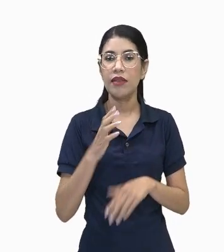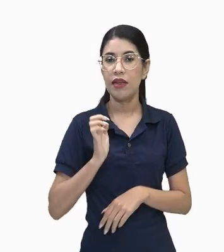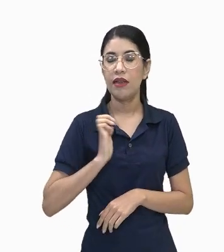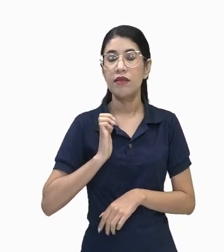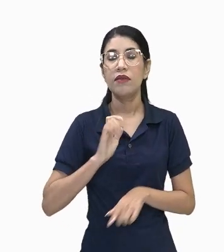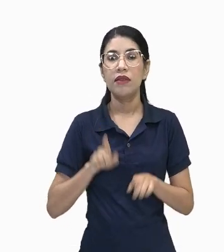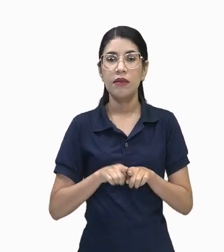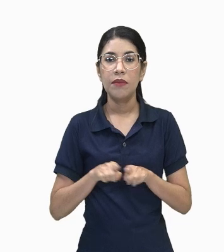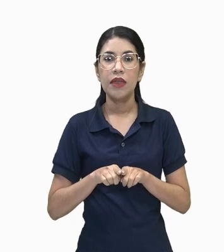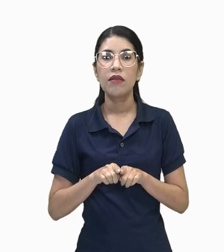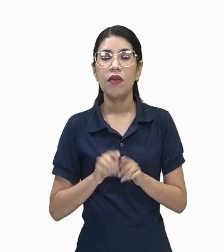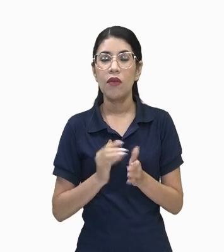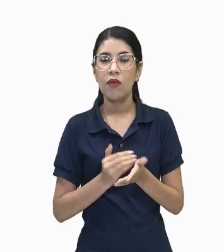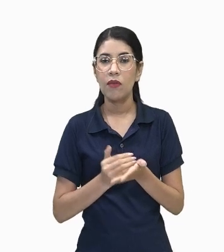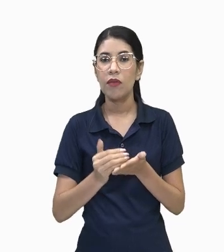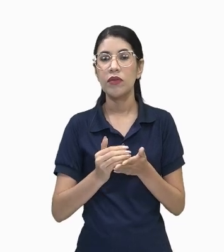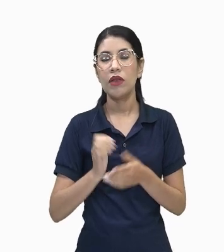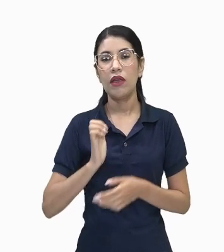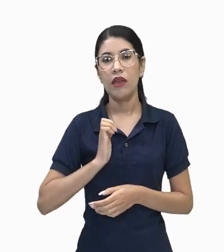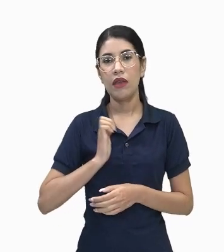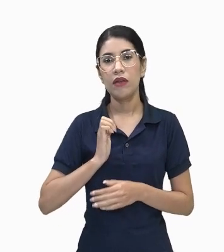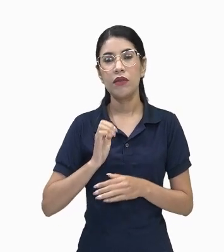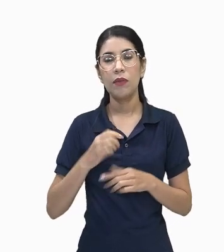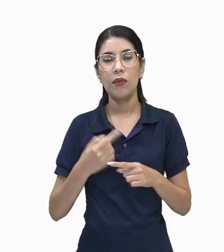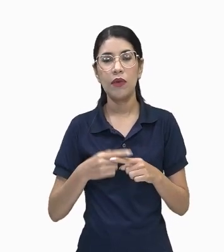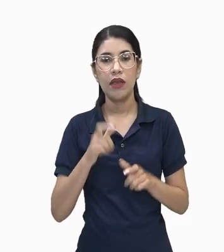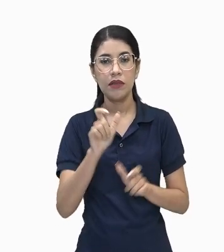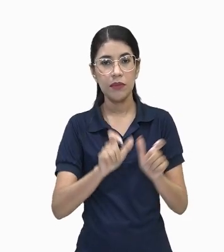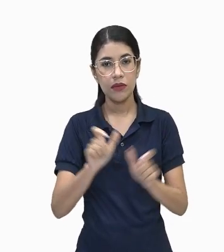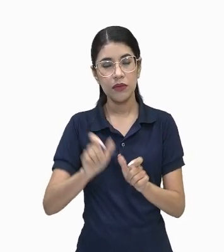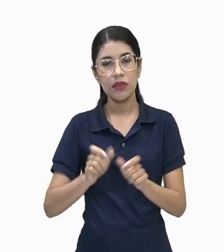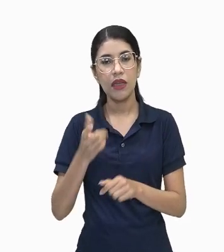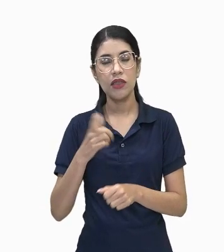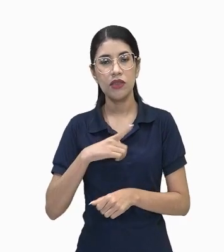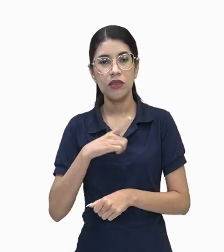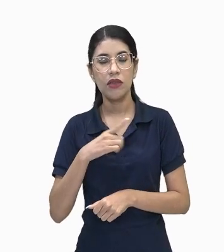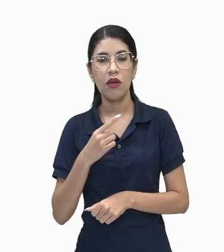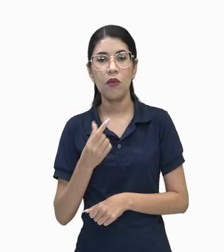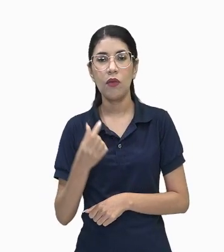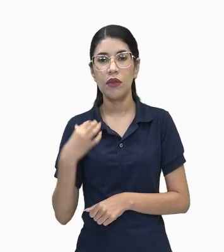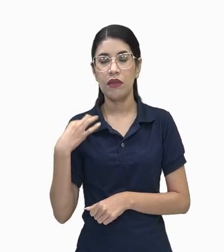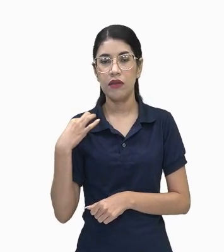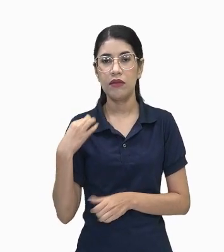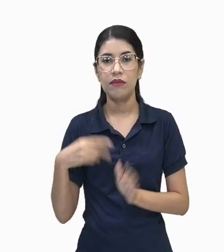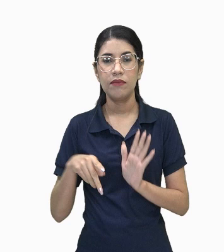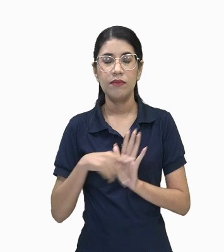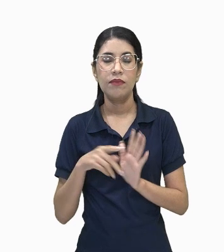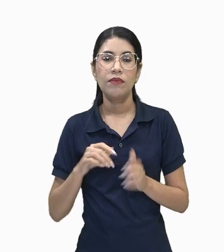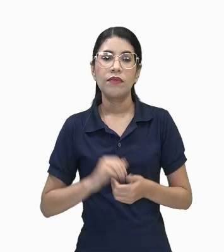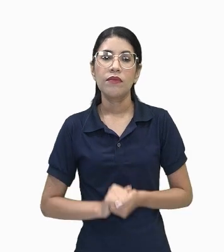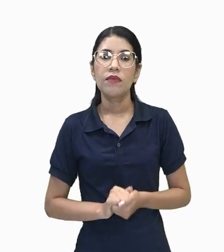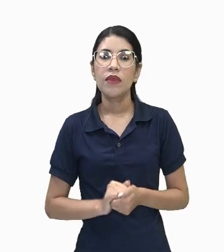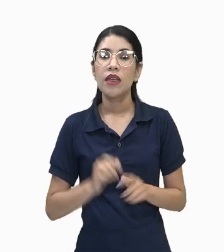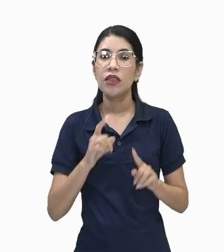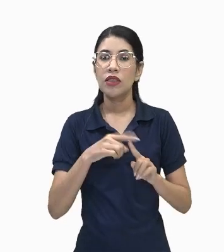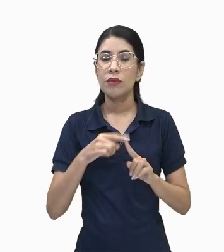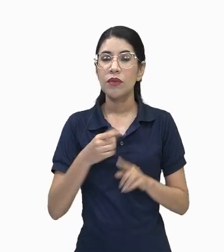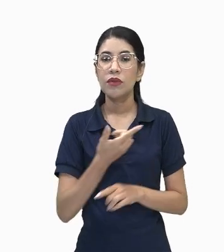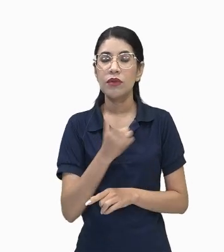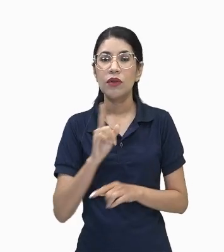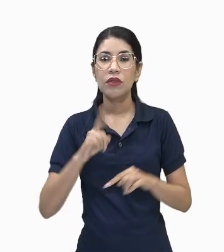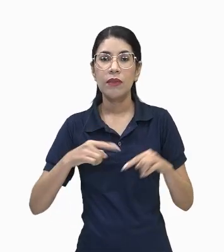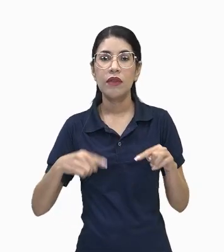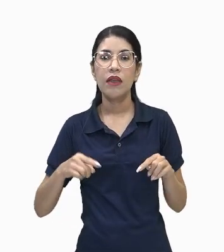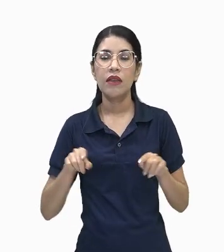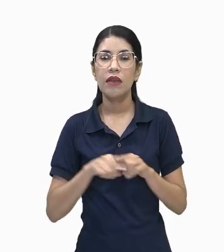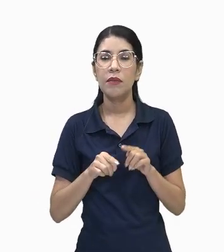a enriquecer bastante mercadores. Vamos adiante, vamos lá. Outros produtos típicos como marfim,